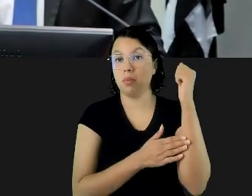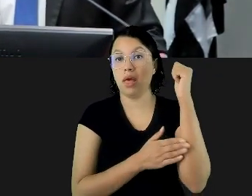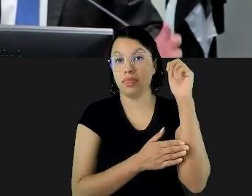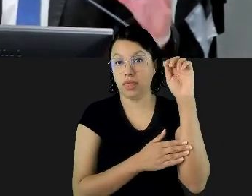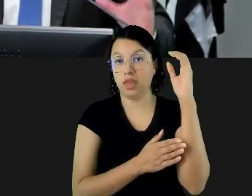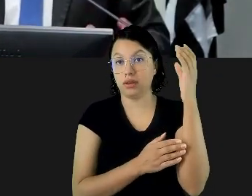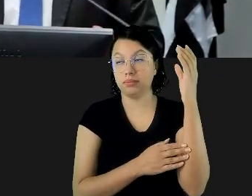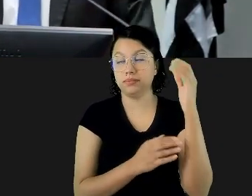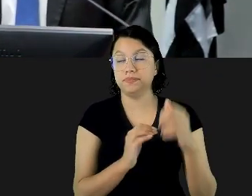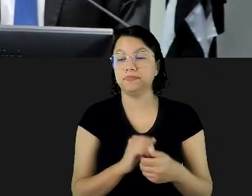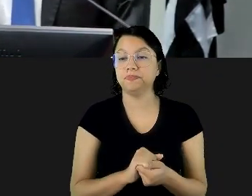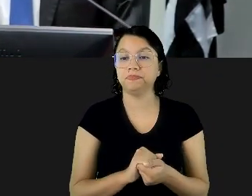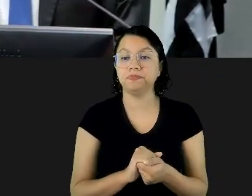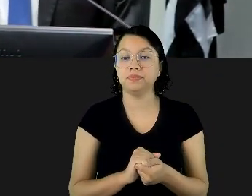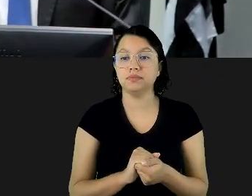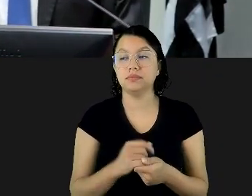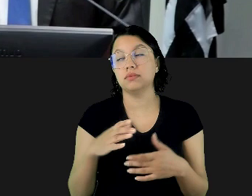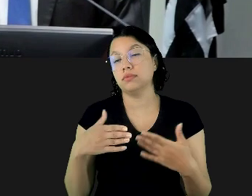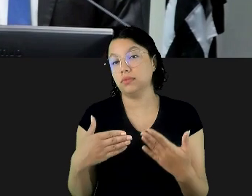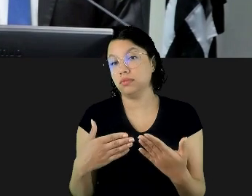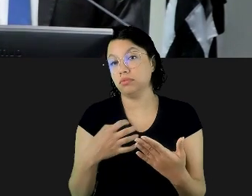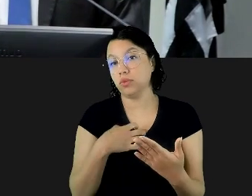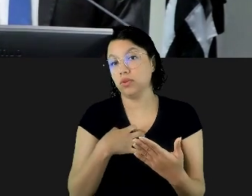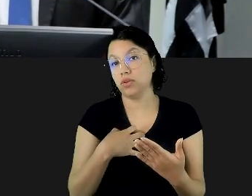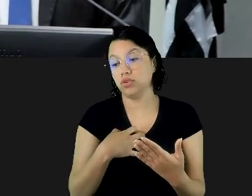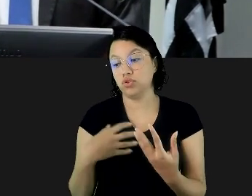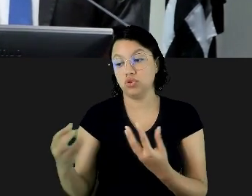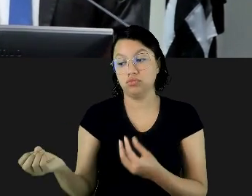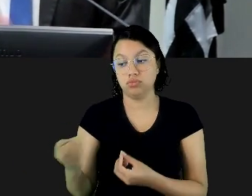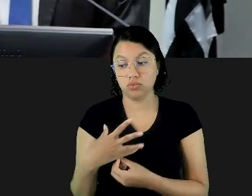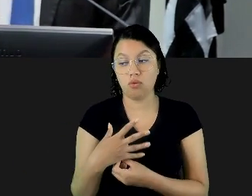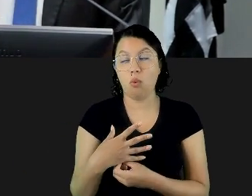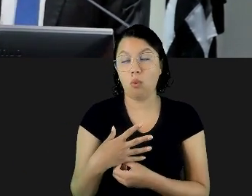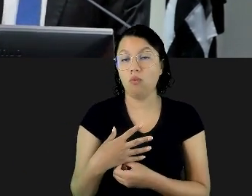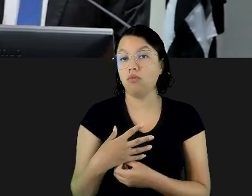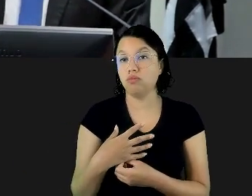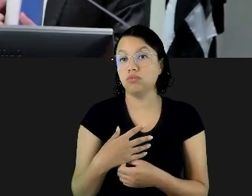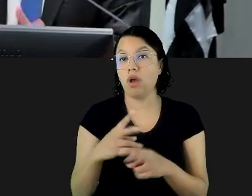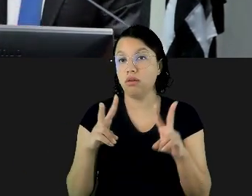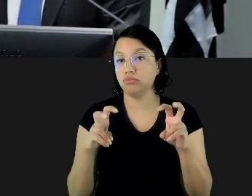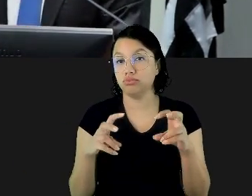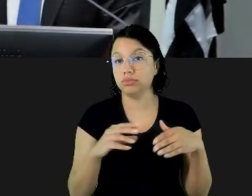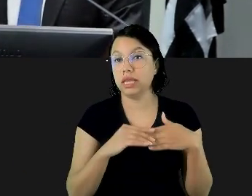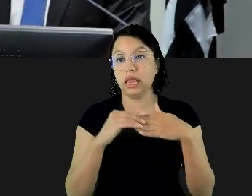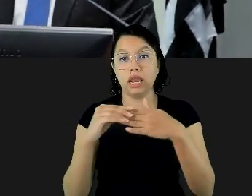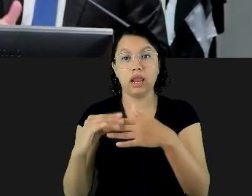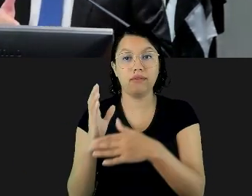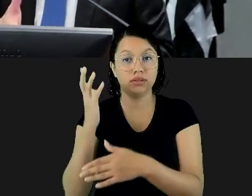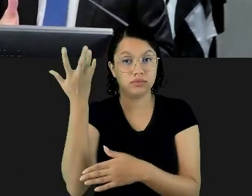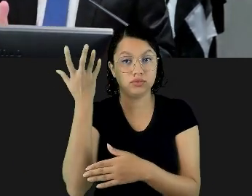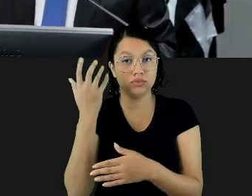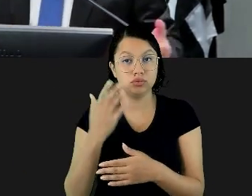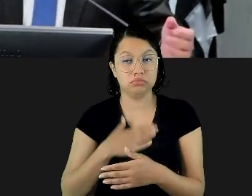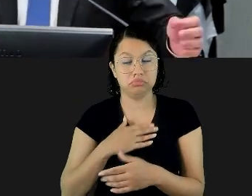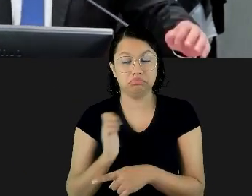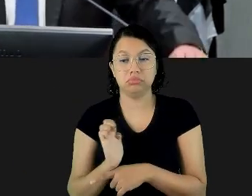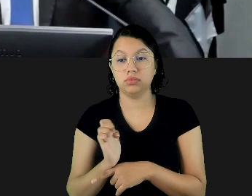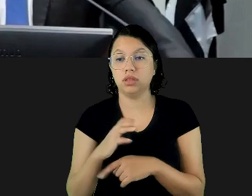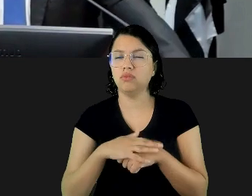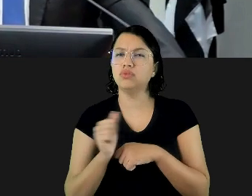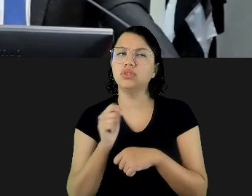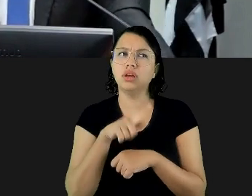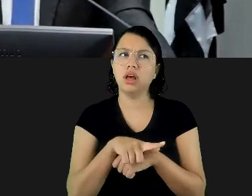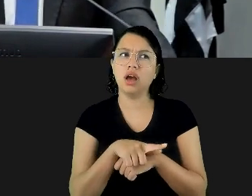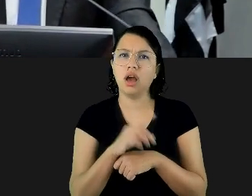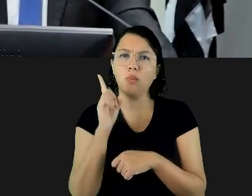gente atualizar essa pauta e levar as soluções para o meu estado. E eu fui chamado lá em Washington